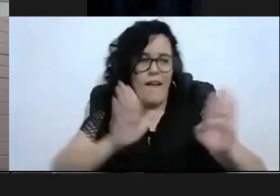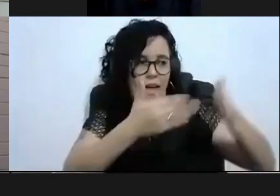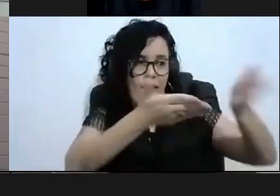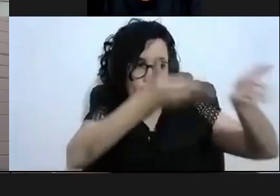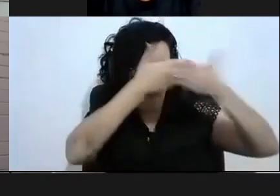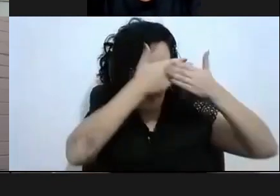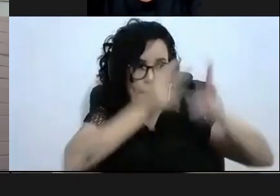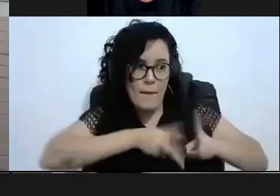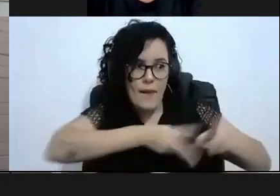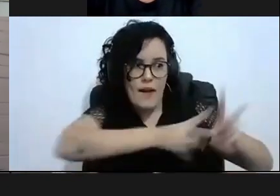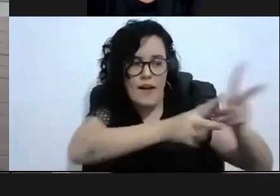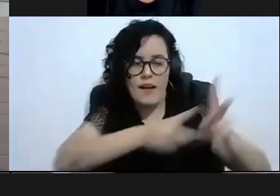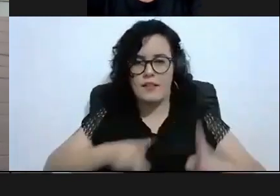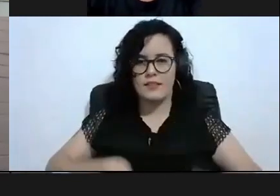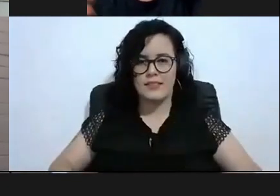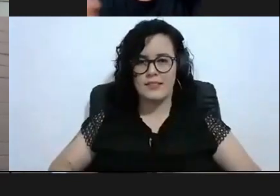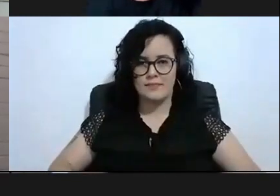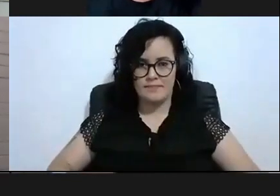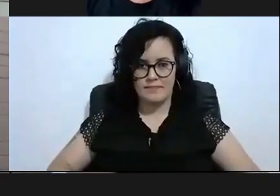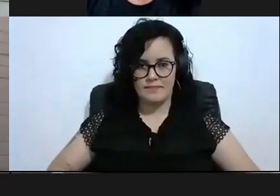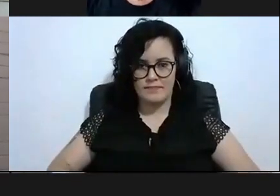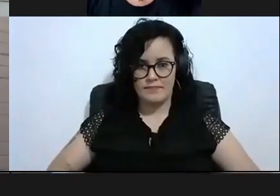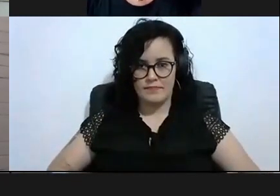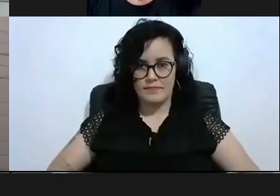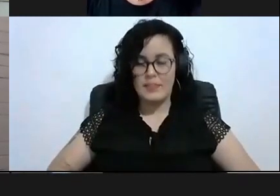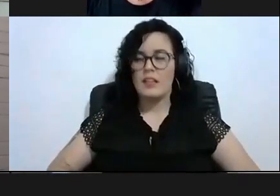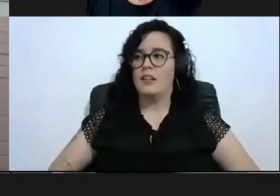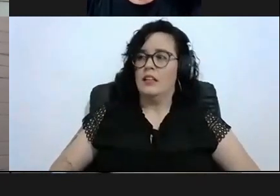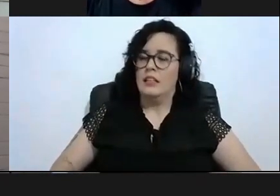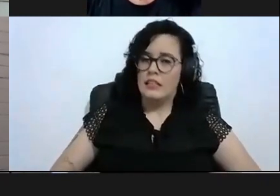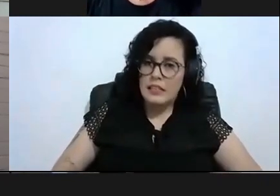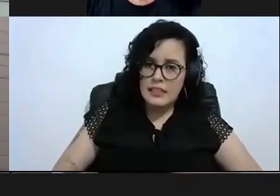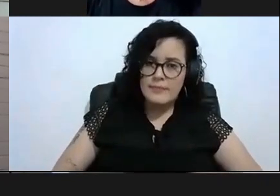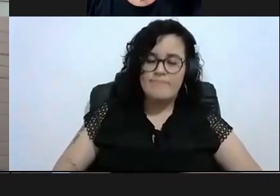Então, é essencial, né? Porque a gente